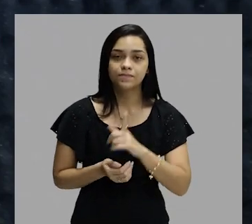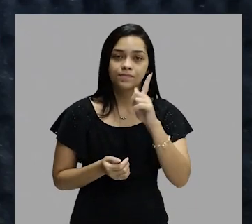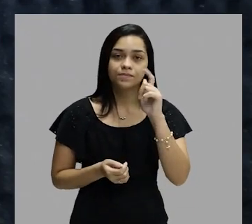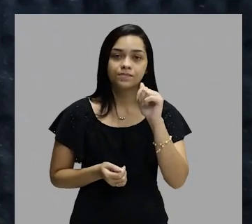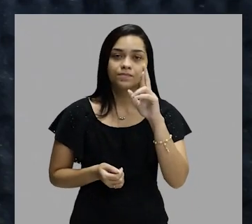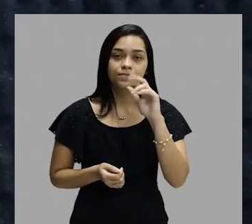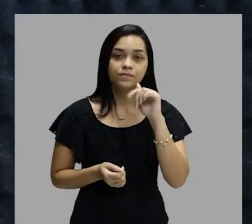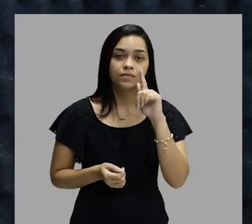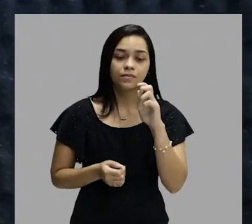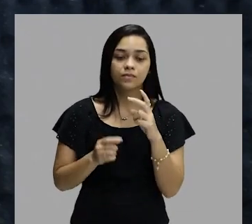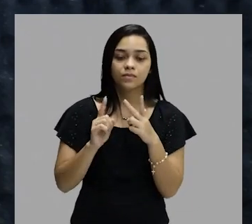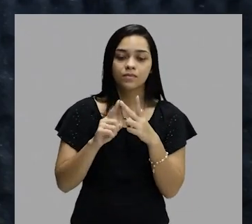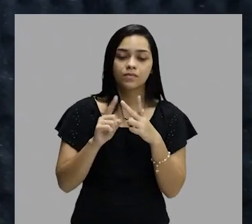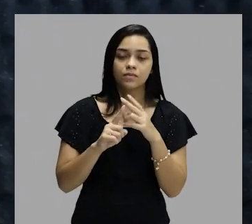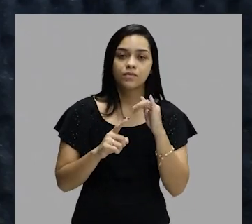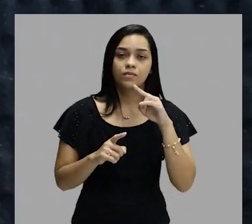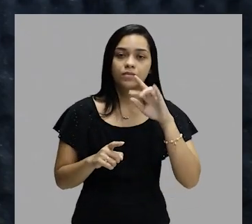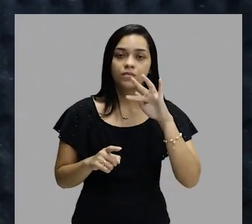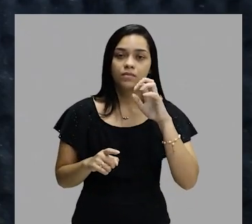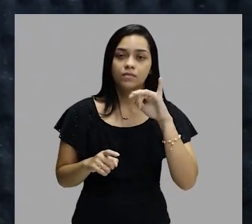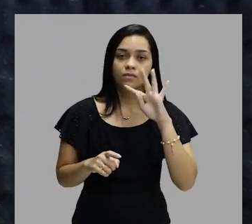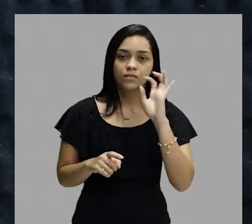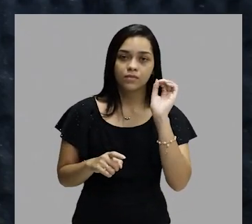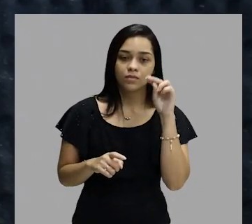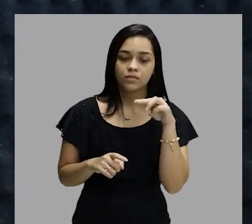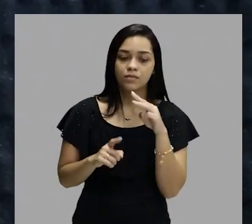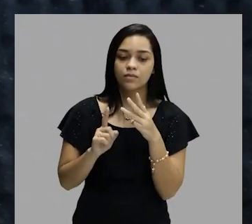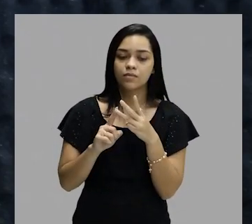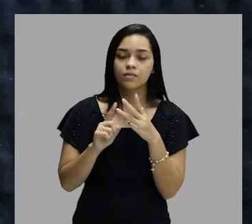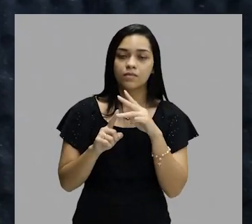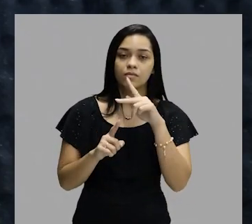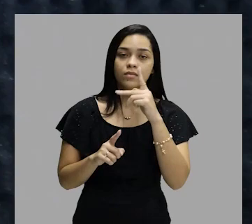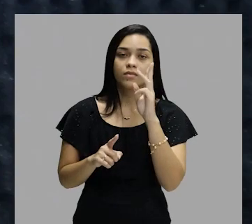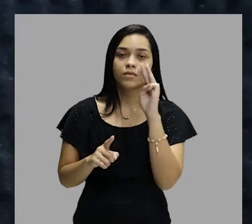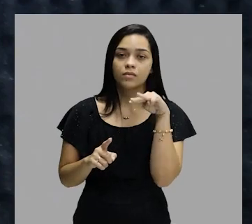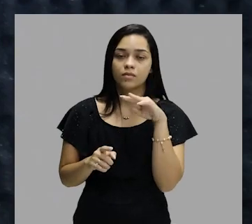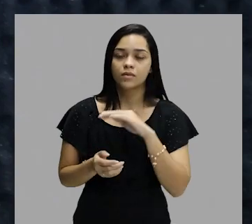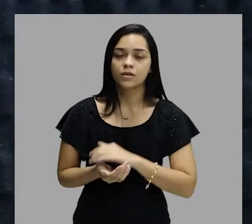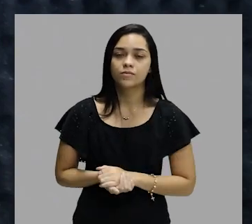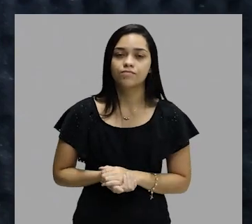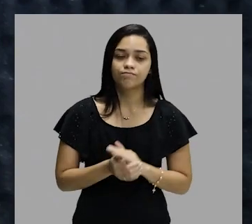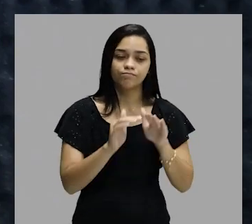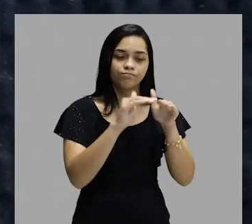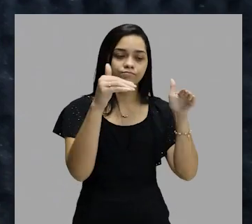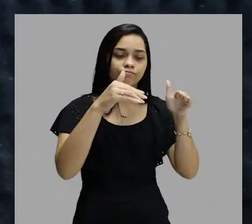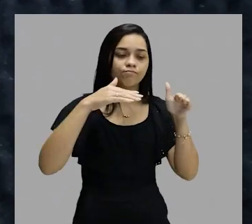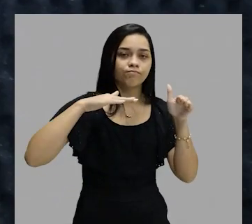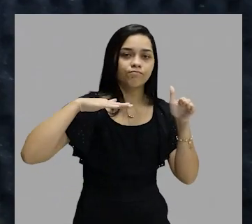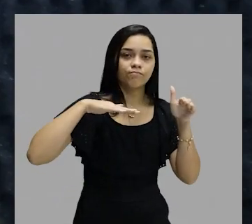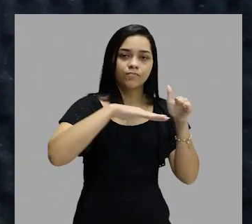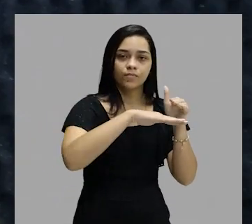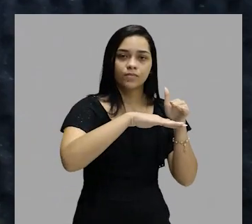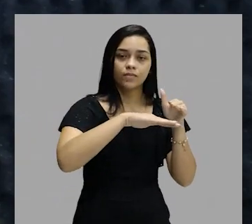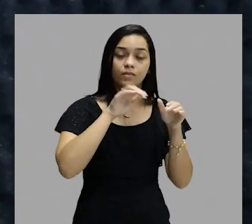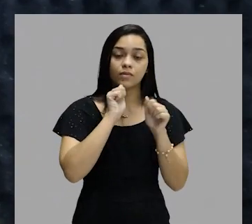garage, infection e human. Garagem, infecção e humano. Tá? Então,